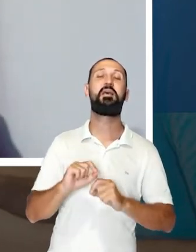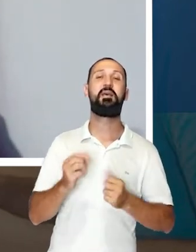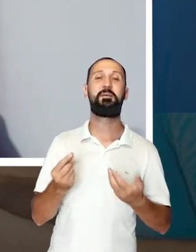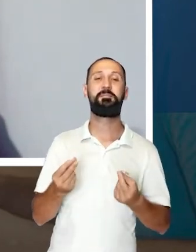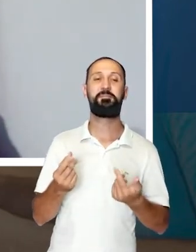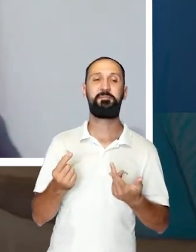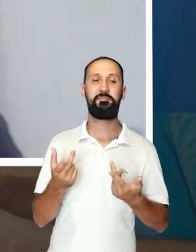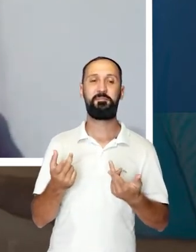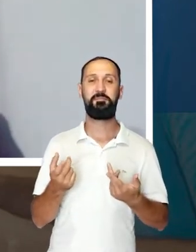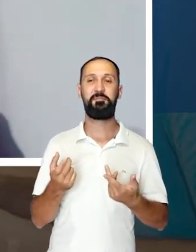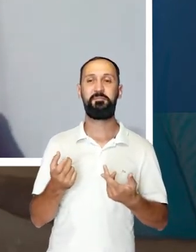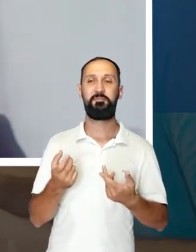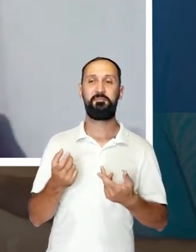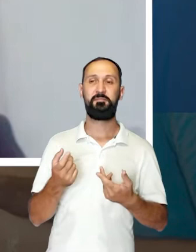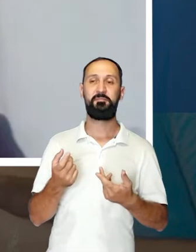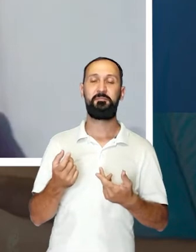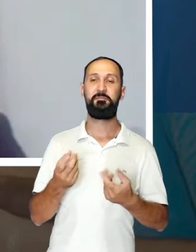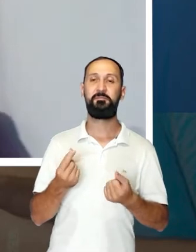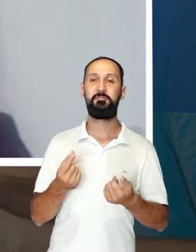ter